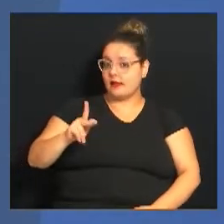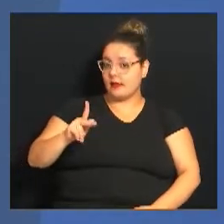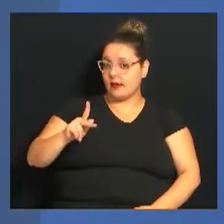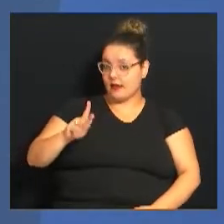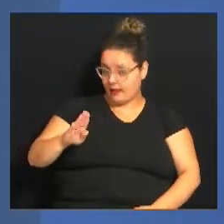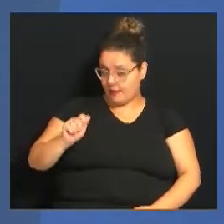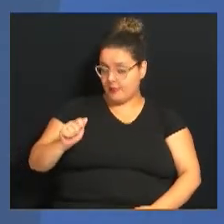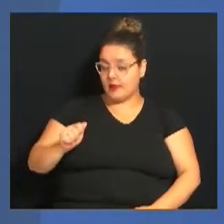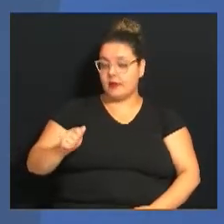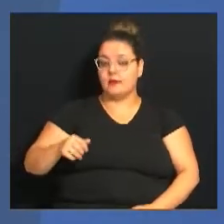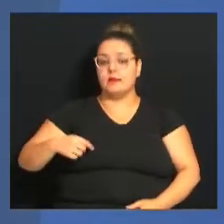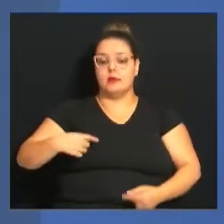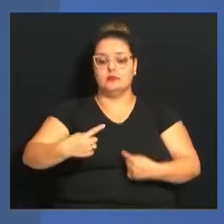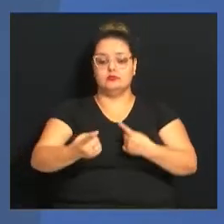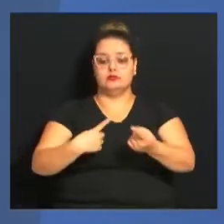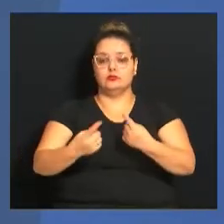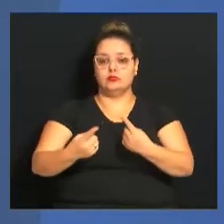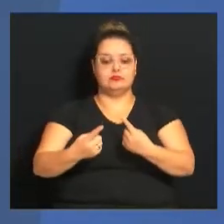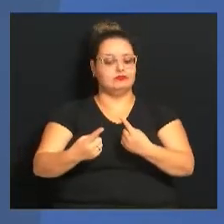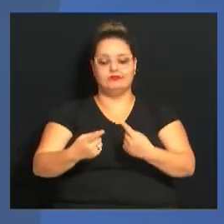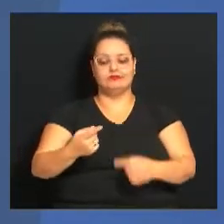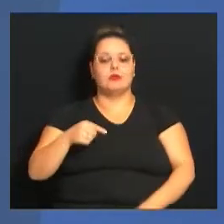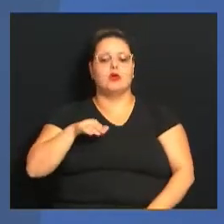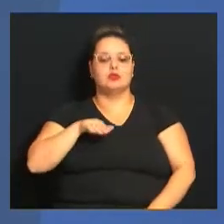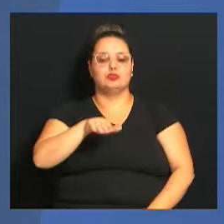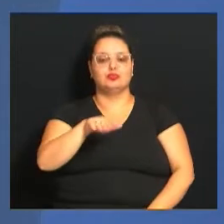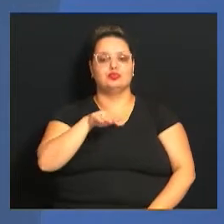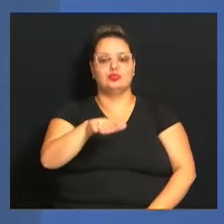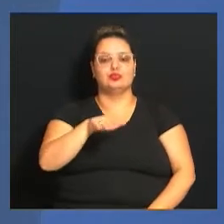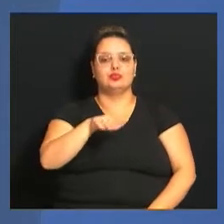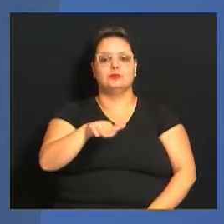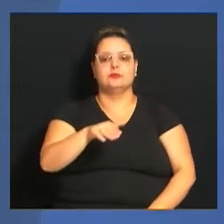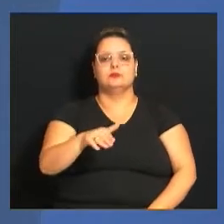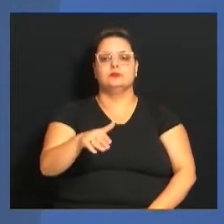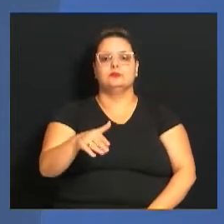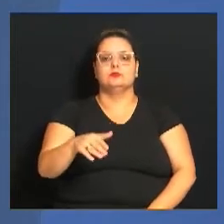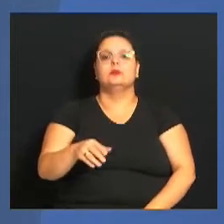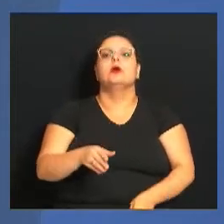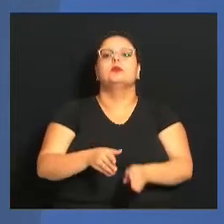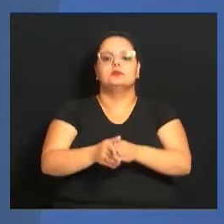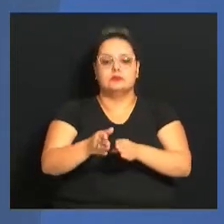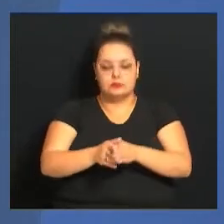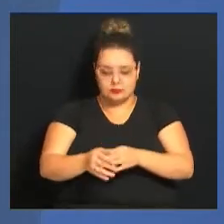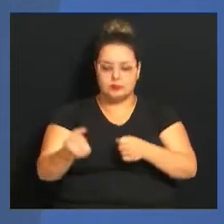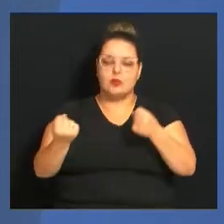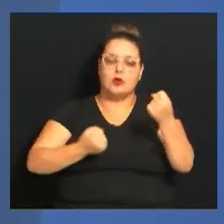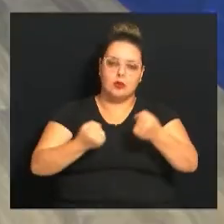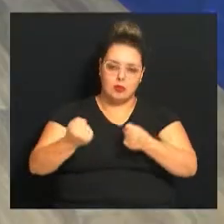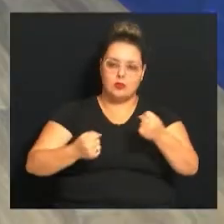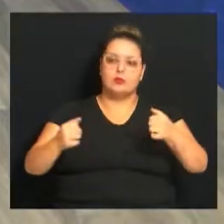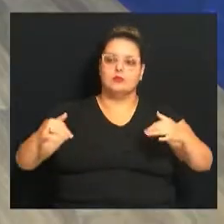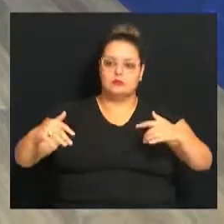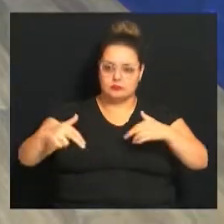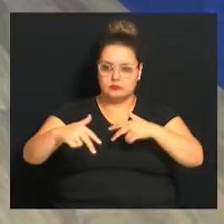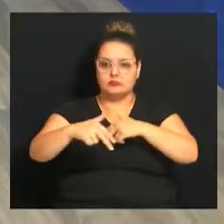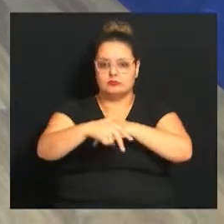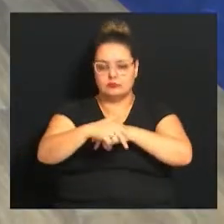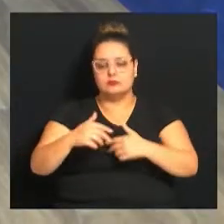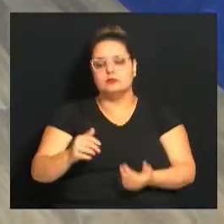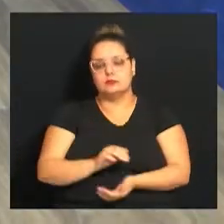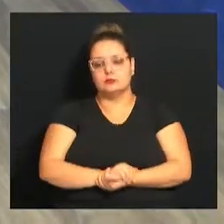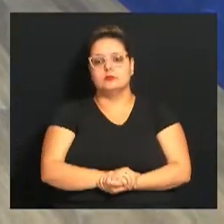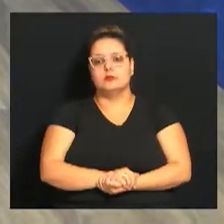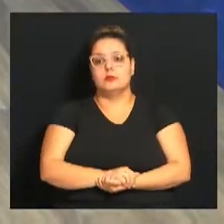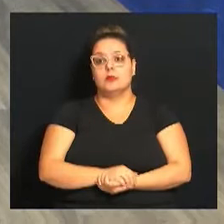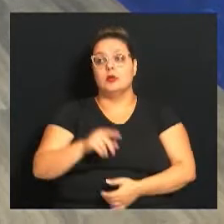de mobilidade urbana da INDEC estão no local para orientar motoristas e pedestres. Agora, Mirna Abreu,